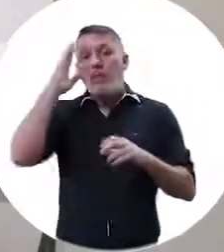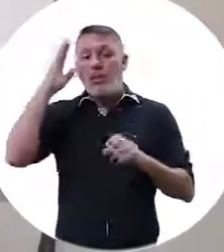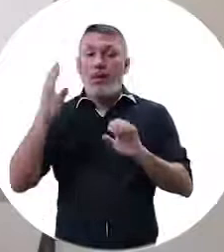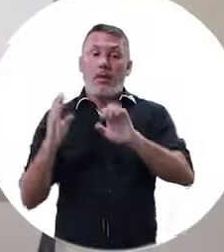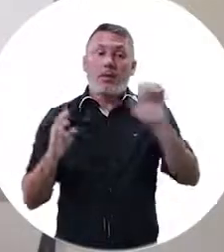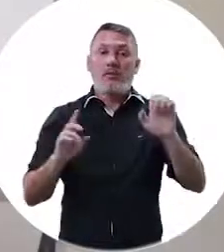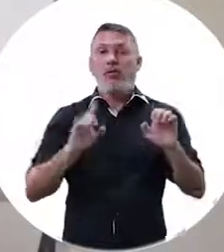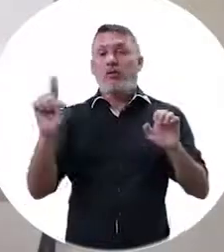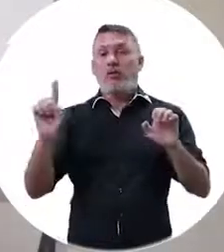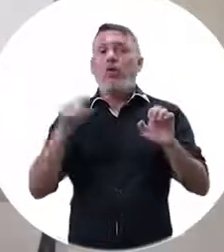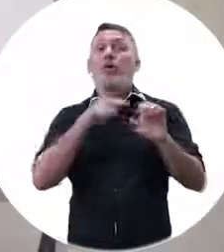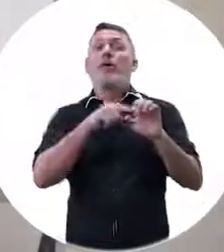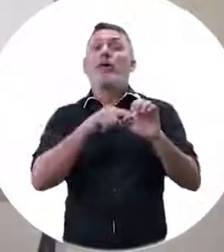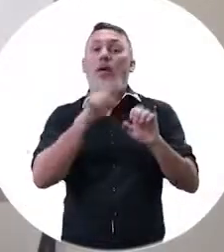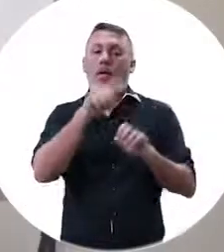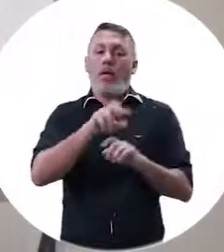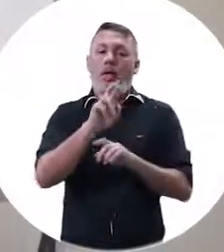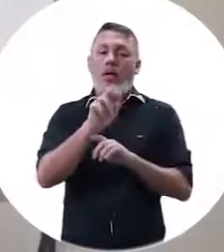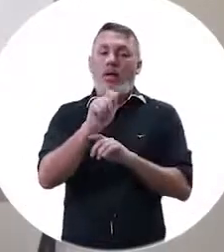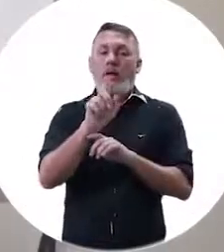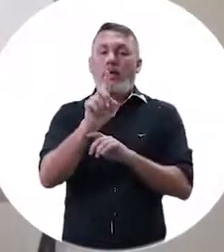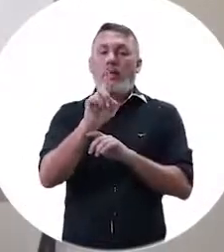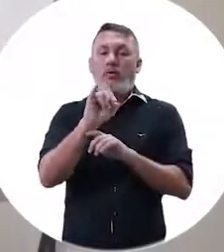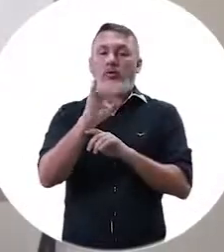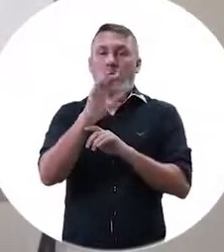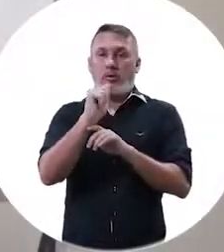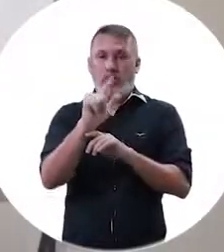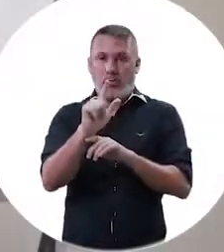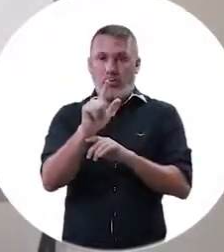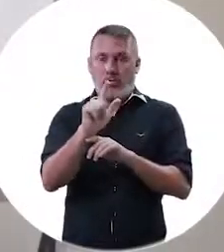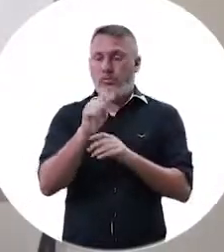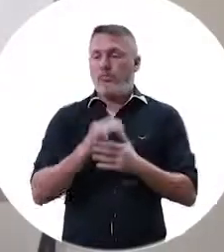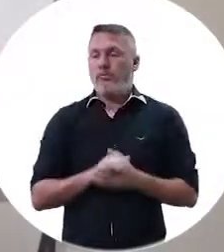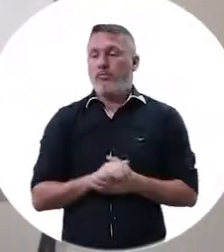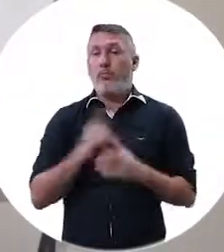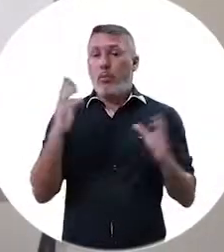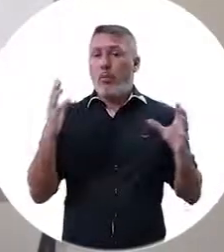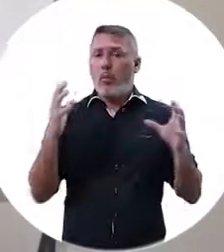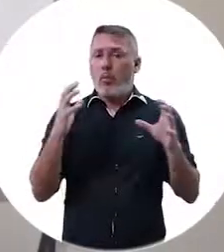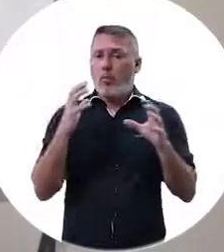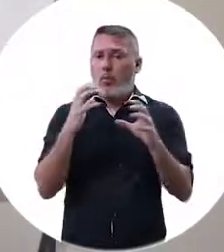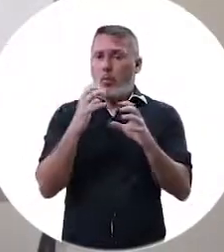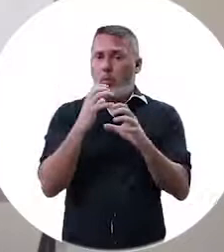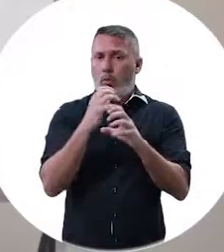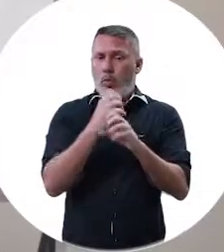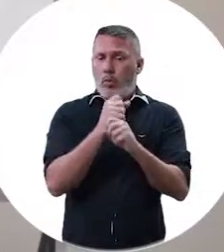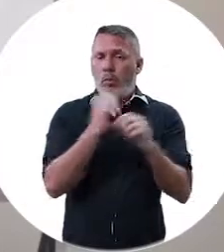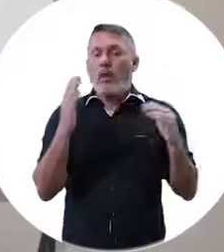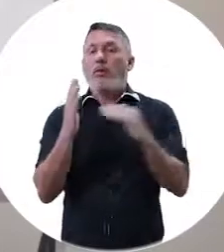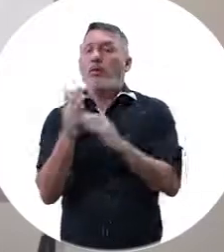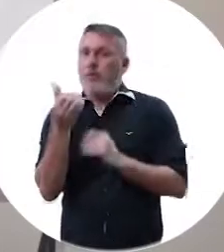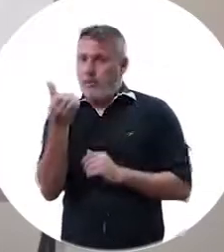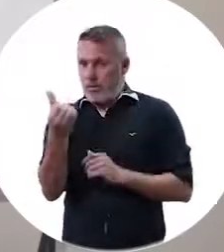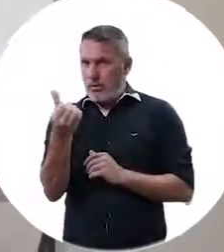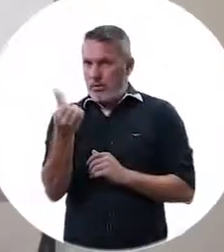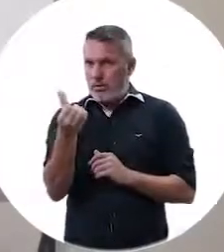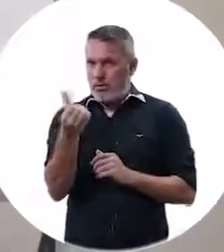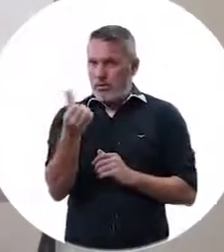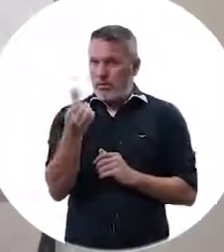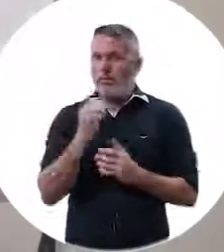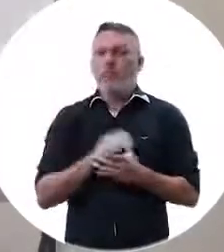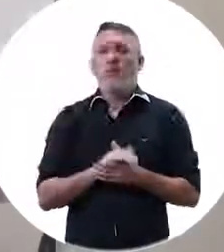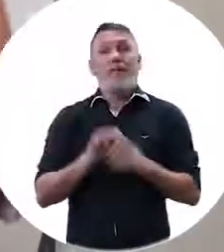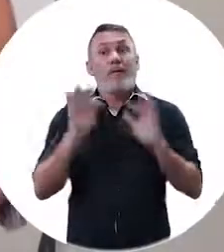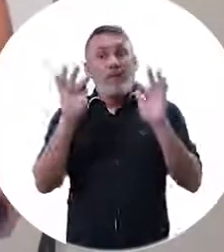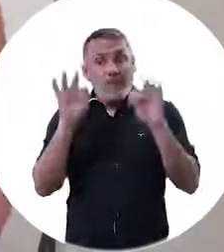para a direita, por causa do nosso radical. 1, 2, 3, 4, 5 e